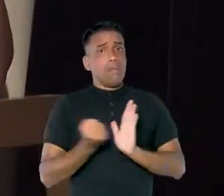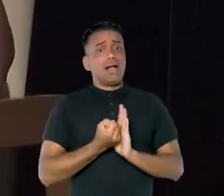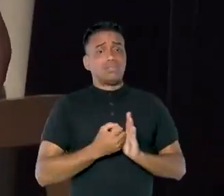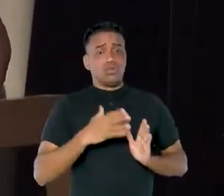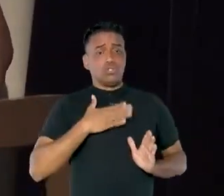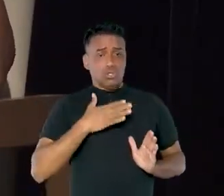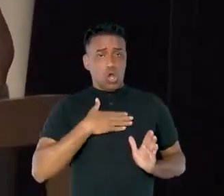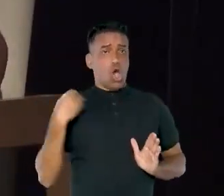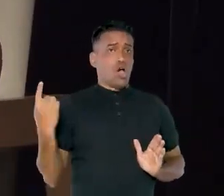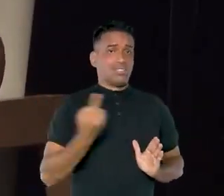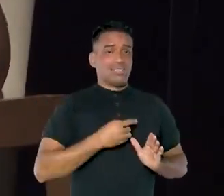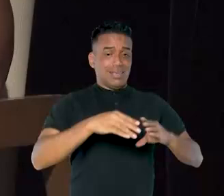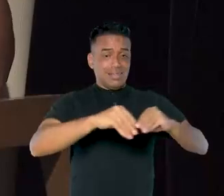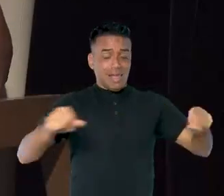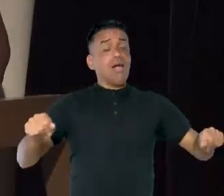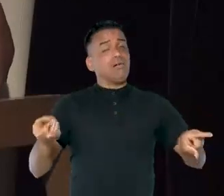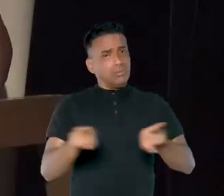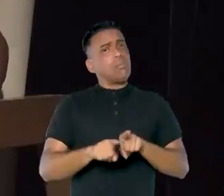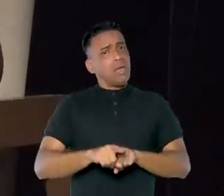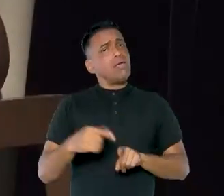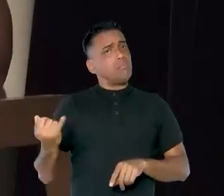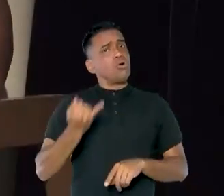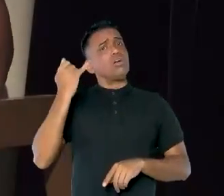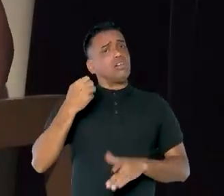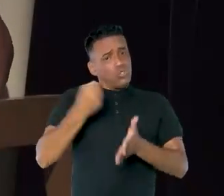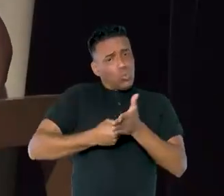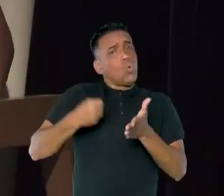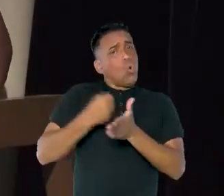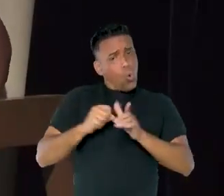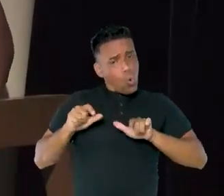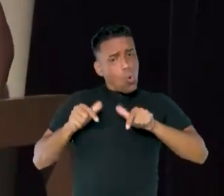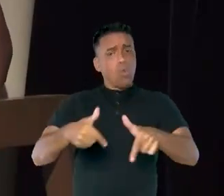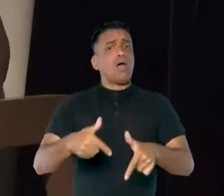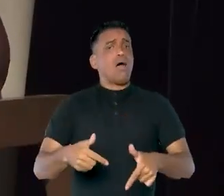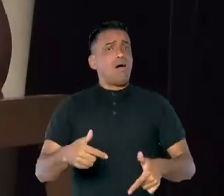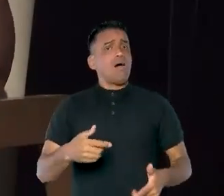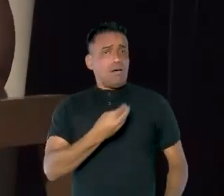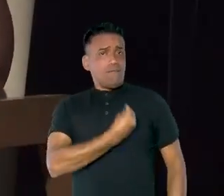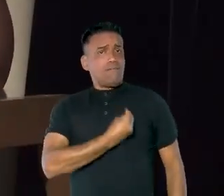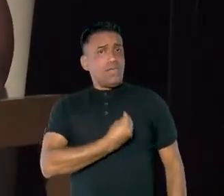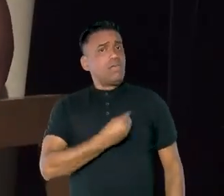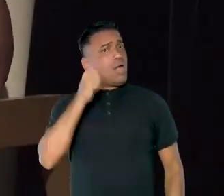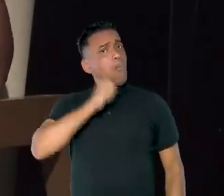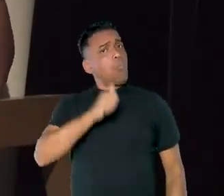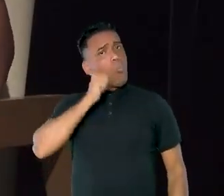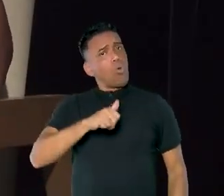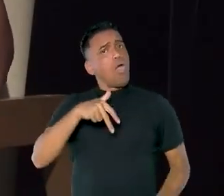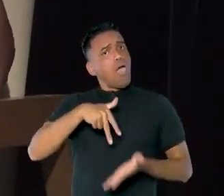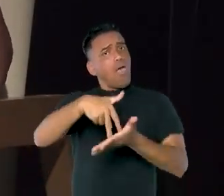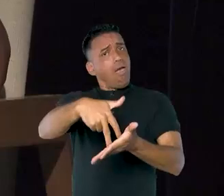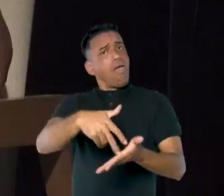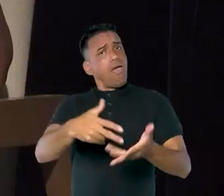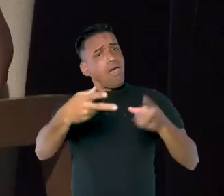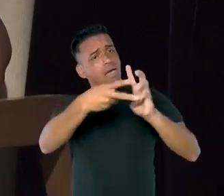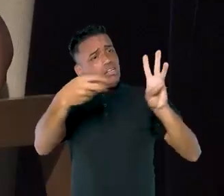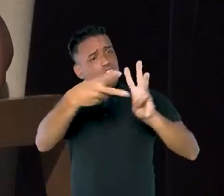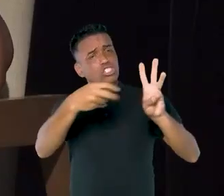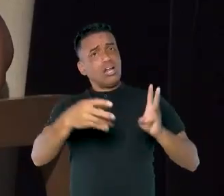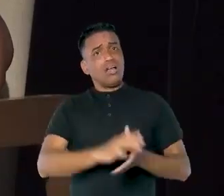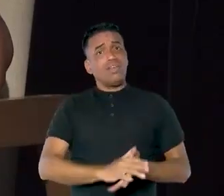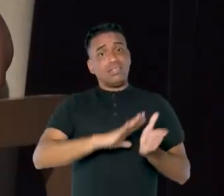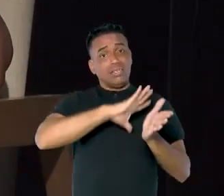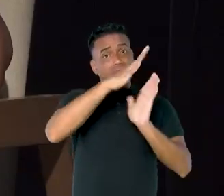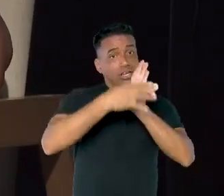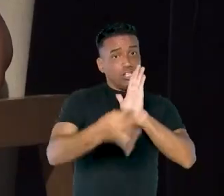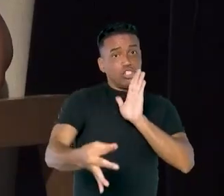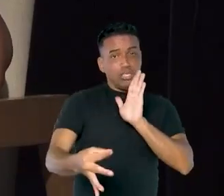terra, também é importante a gente lutar para a nossa existência como mulher indígena, porque, às vezes, a gente critica o ambientalista. A